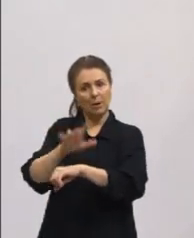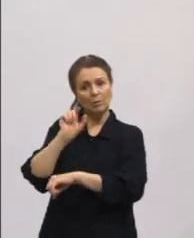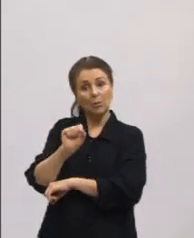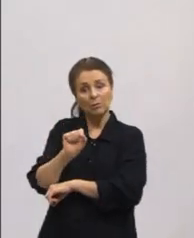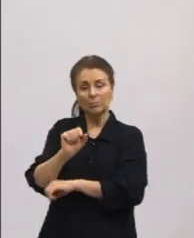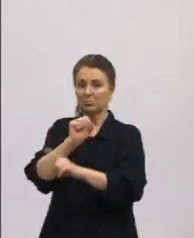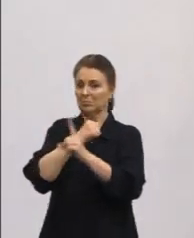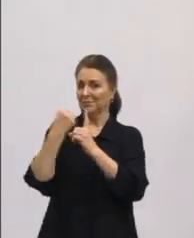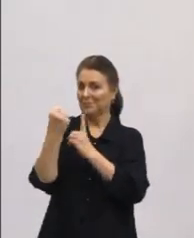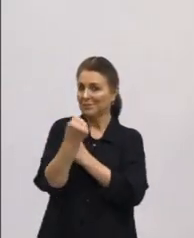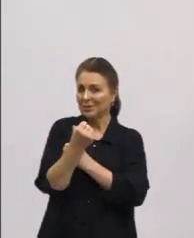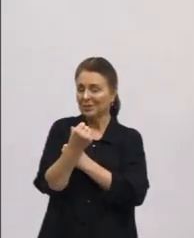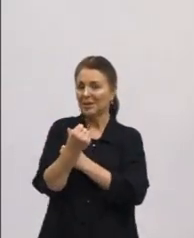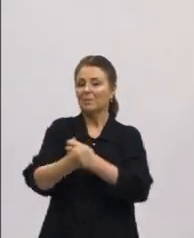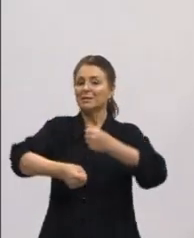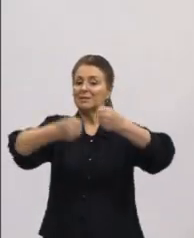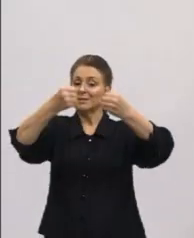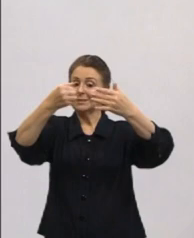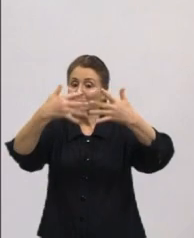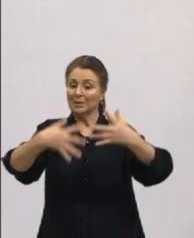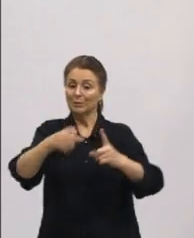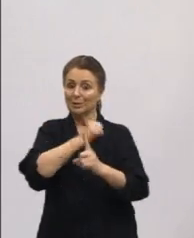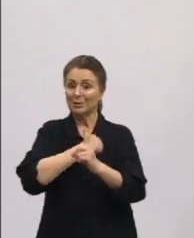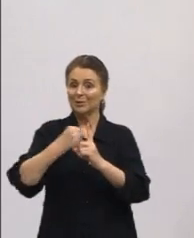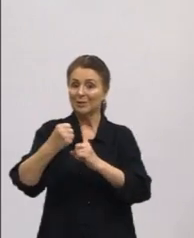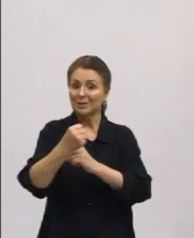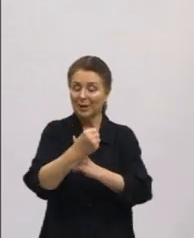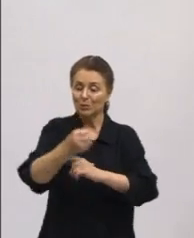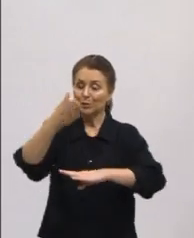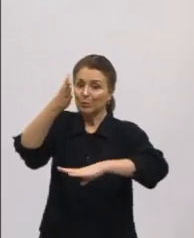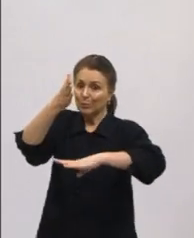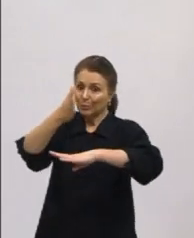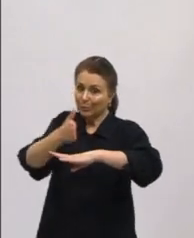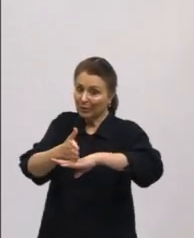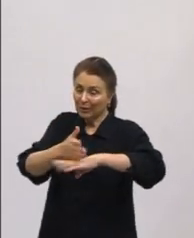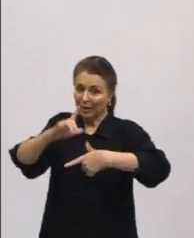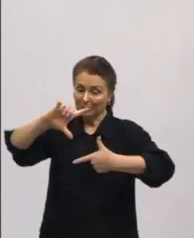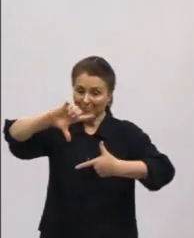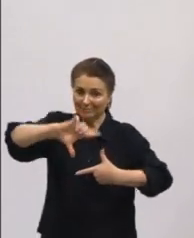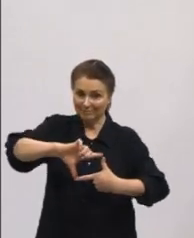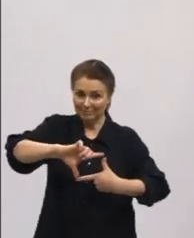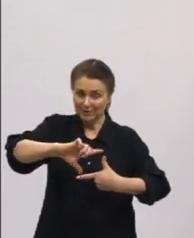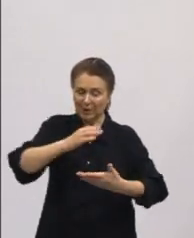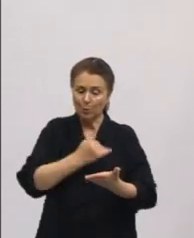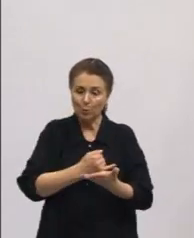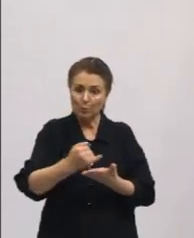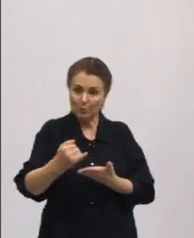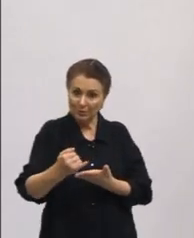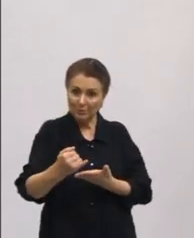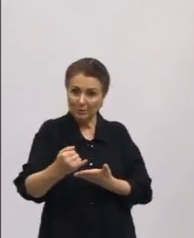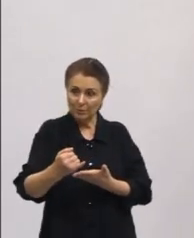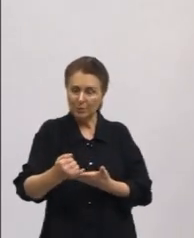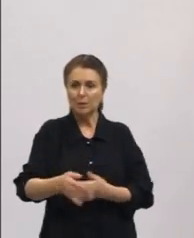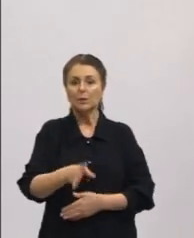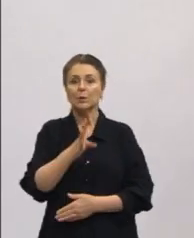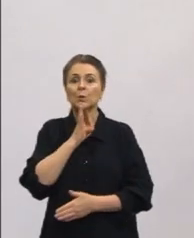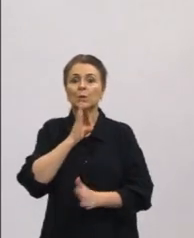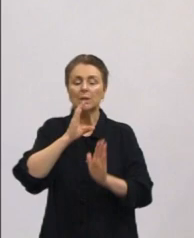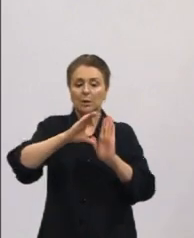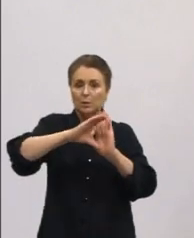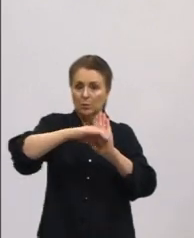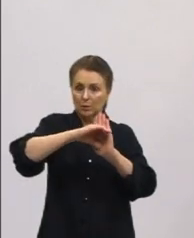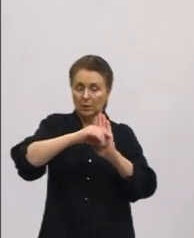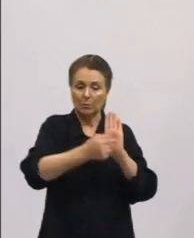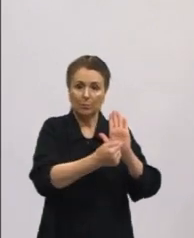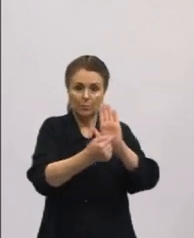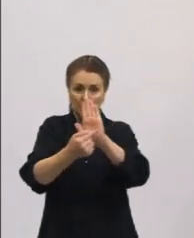moderna né Essa sociedade disciplinar surge ali no início da idade moderna e se eu conhecia esse conceito né E aí para